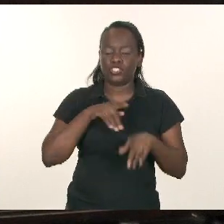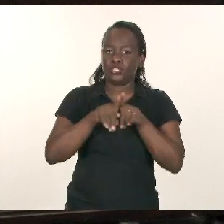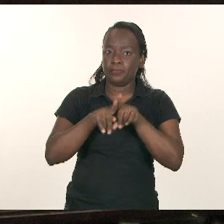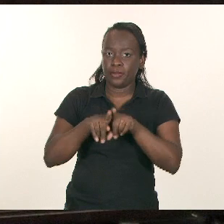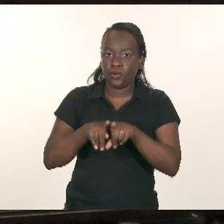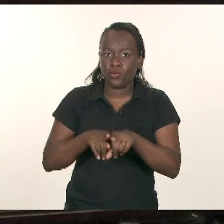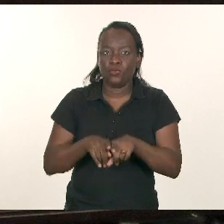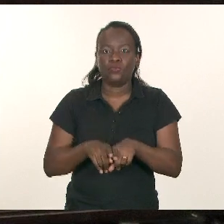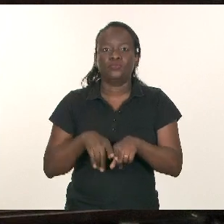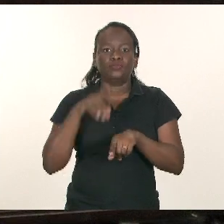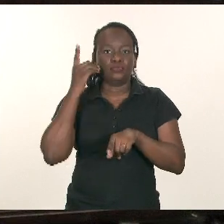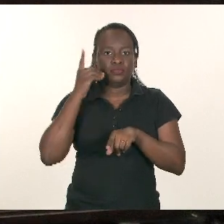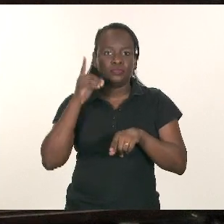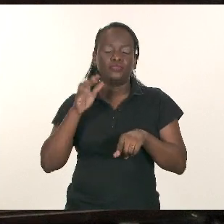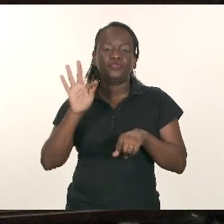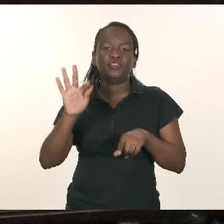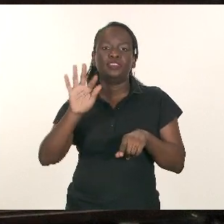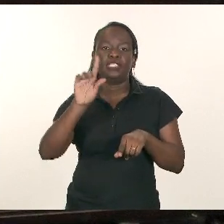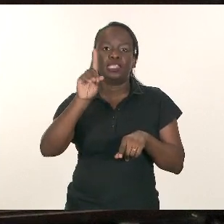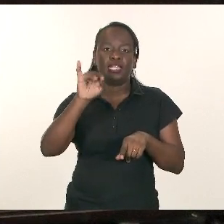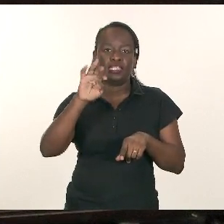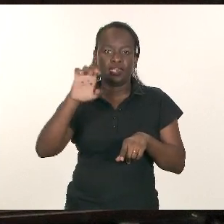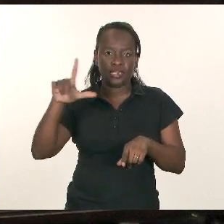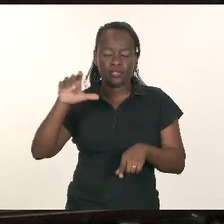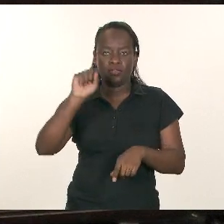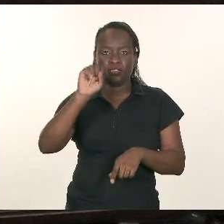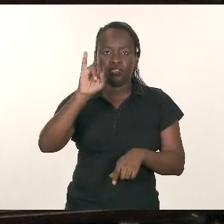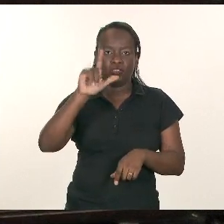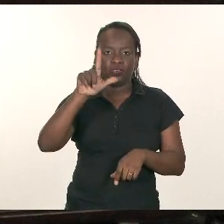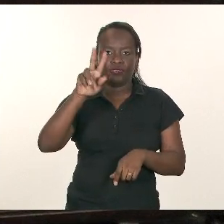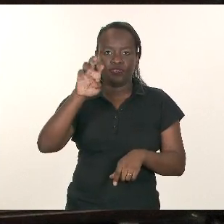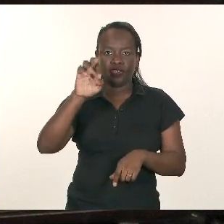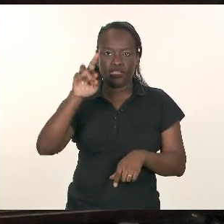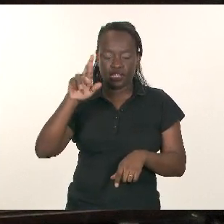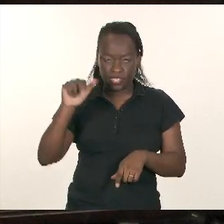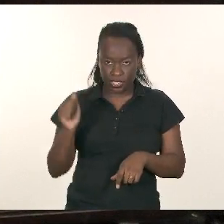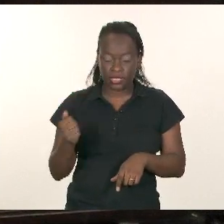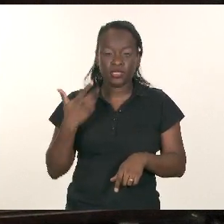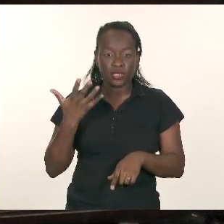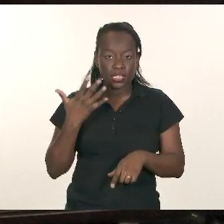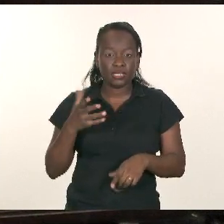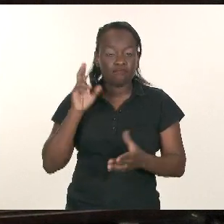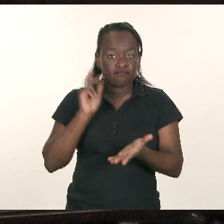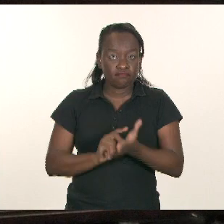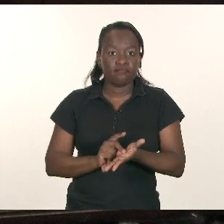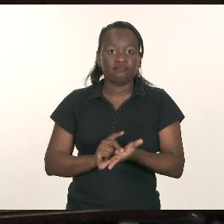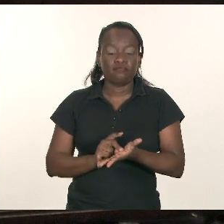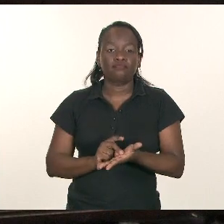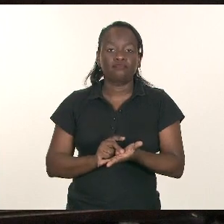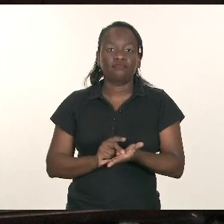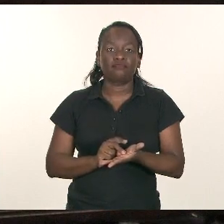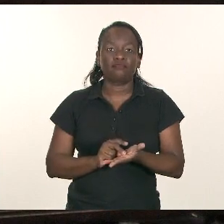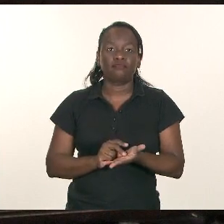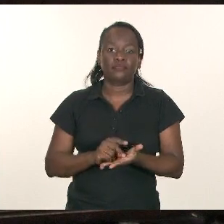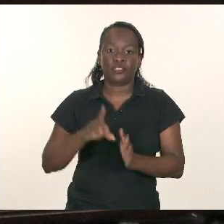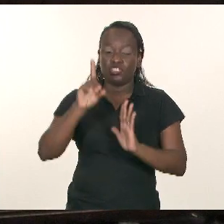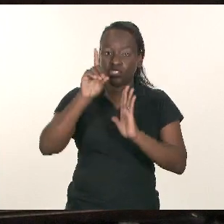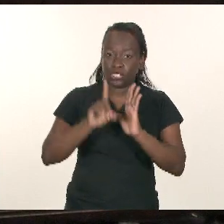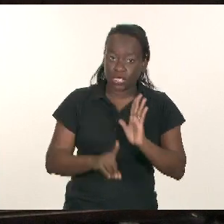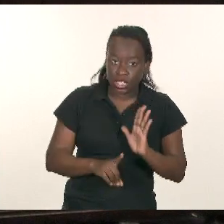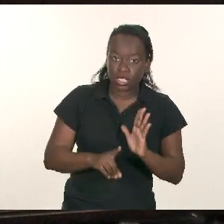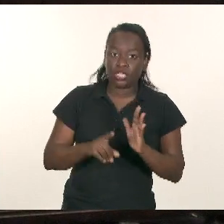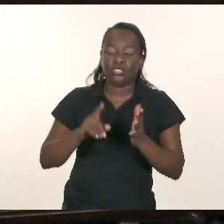irmão, o deputado federal Daniel Silveira. Espero, sinceramente, que os direitos,